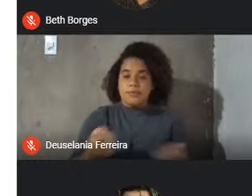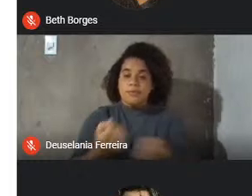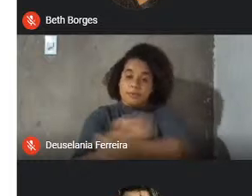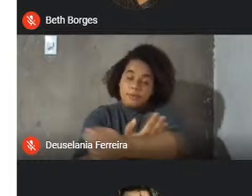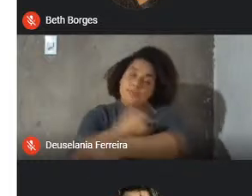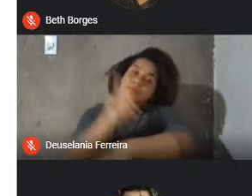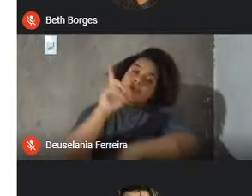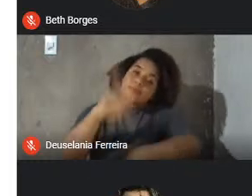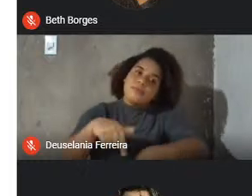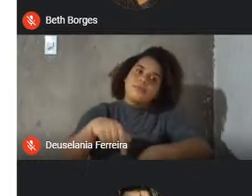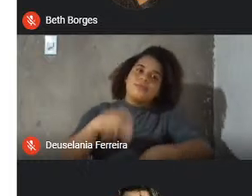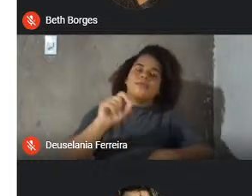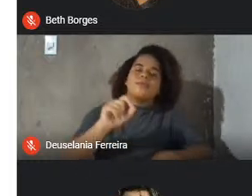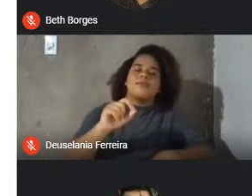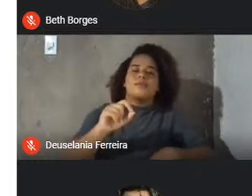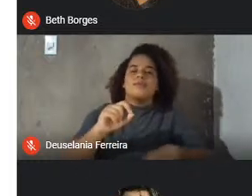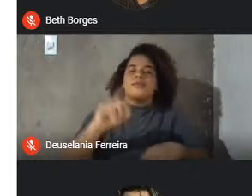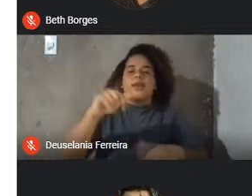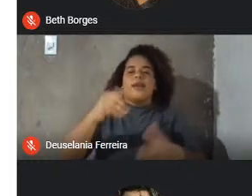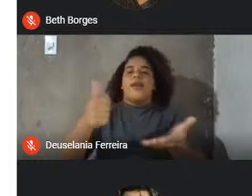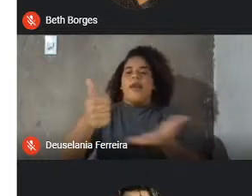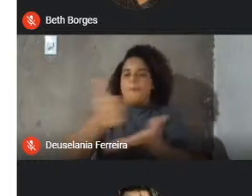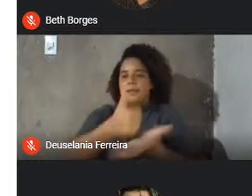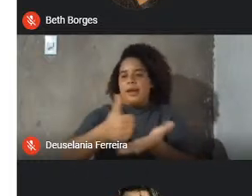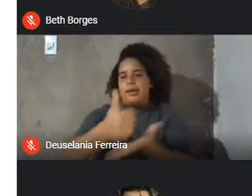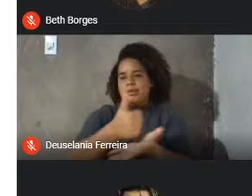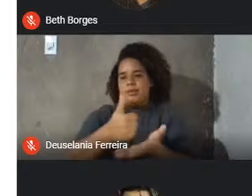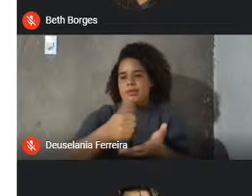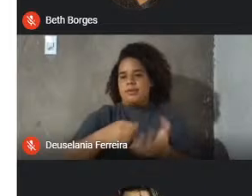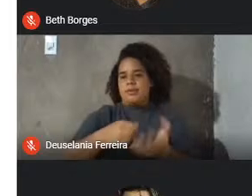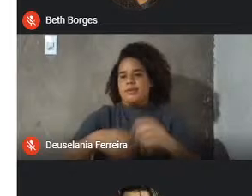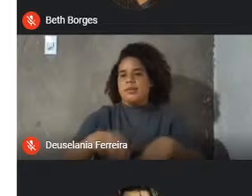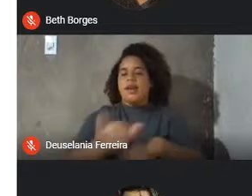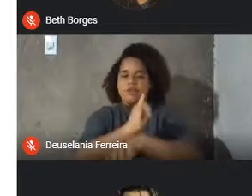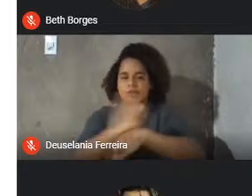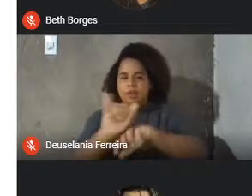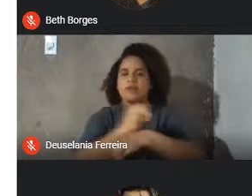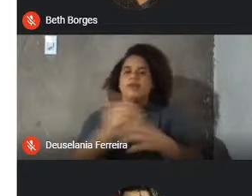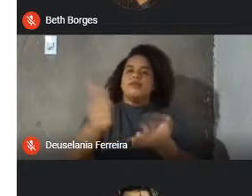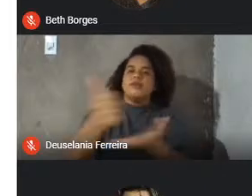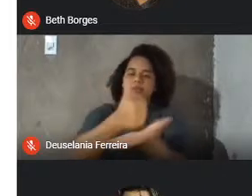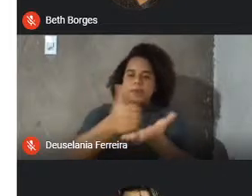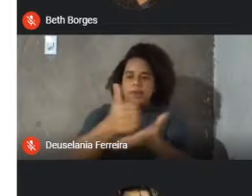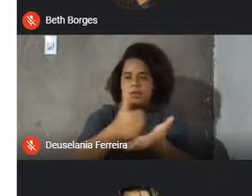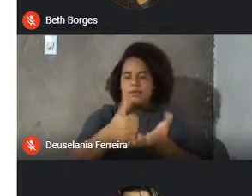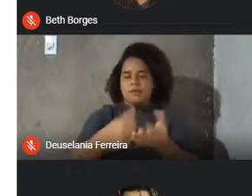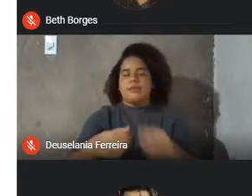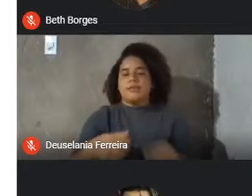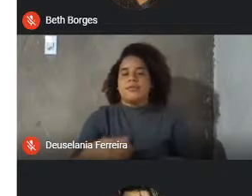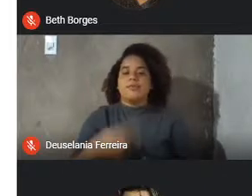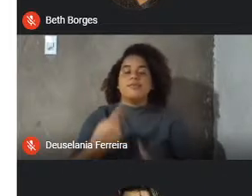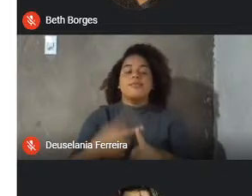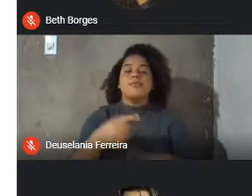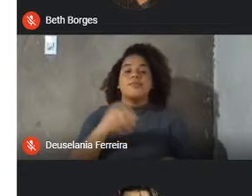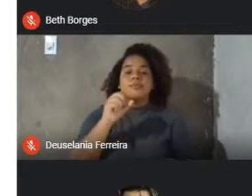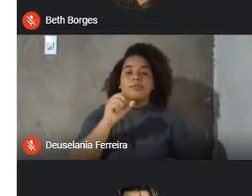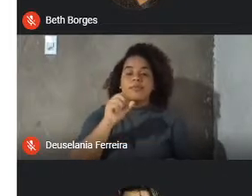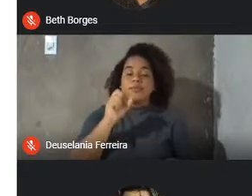vamos dizer, a ferramenta básica aí. Porque através dela é que você